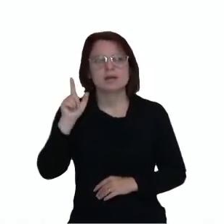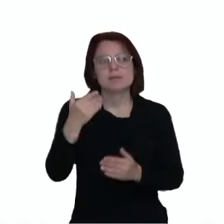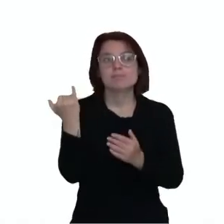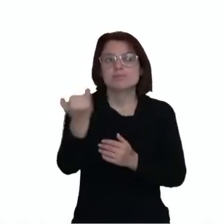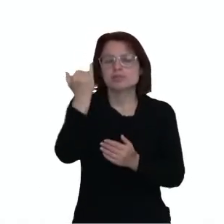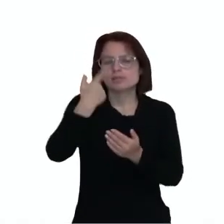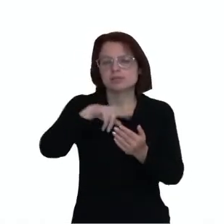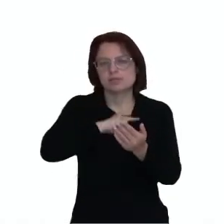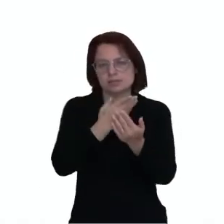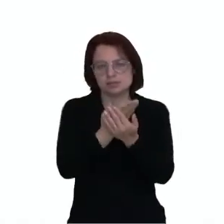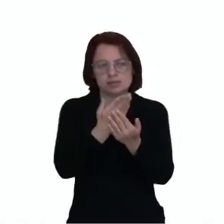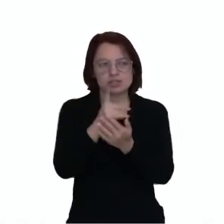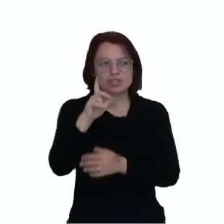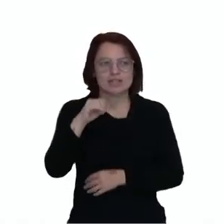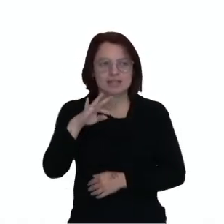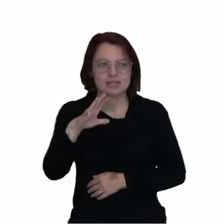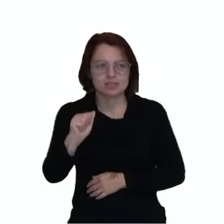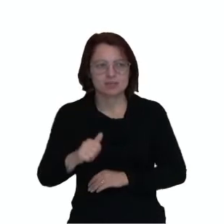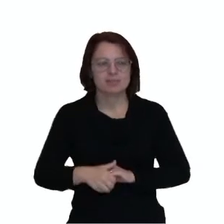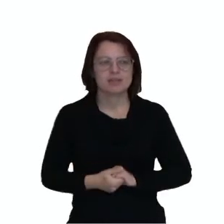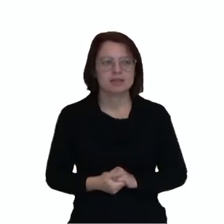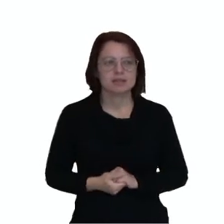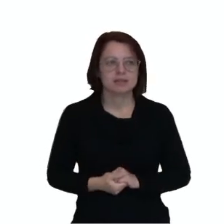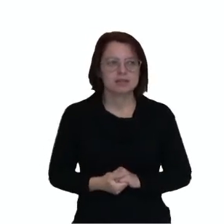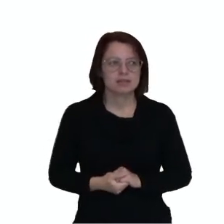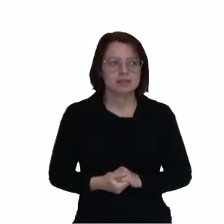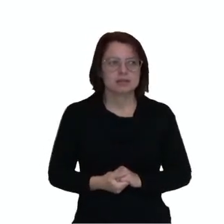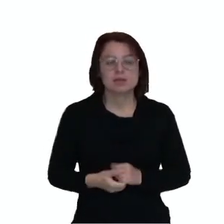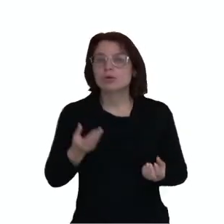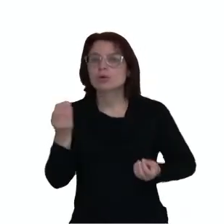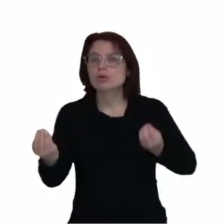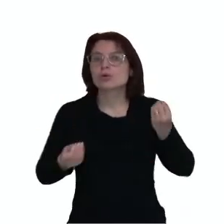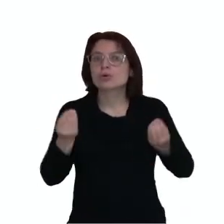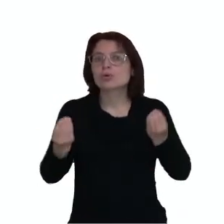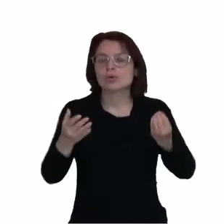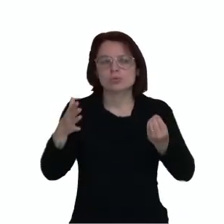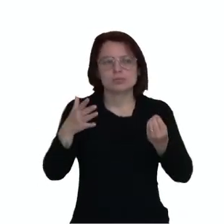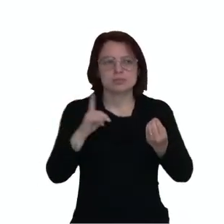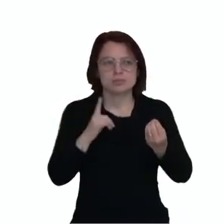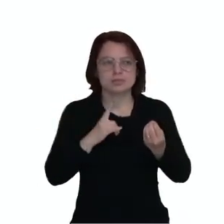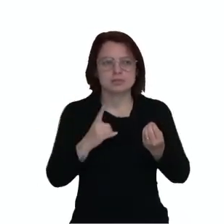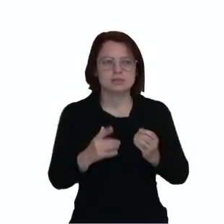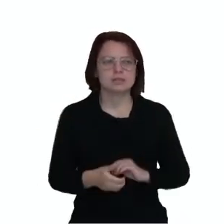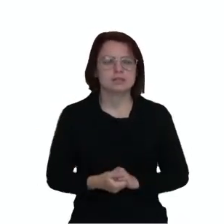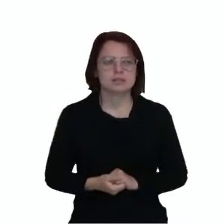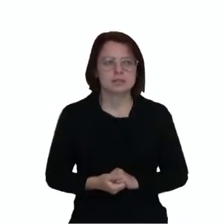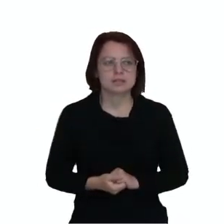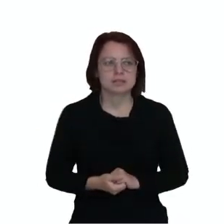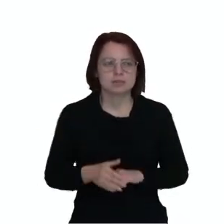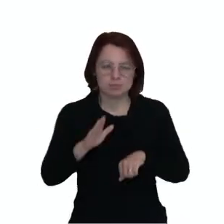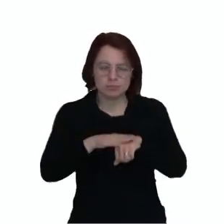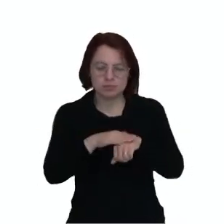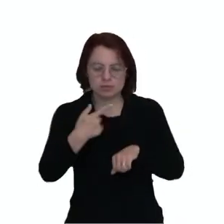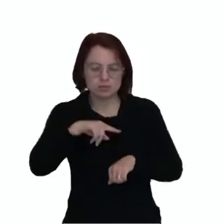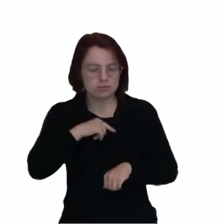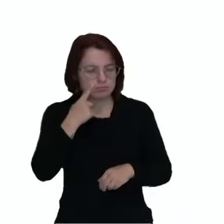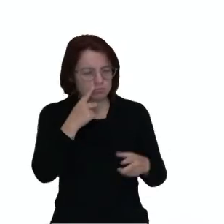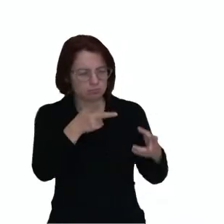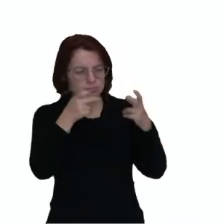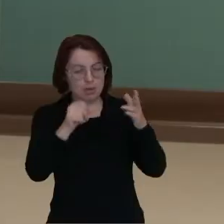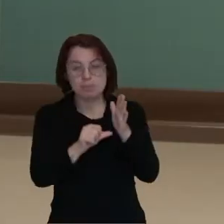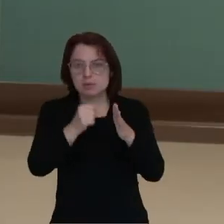genética, né? Então, ele é a constituição genética. Como que eles arrumam? A gente, às vezes, ao olhar pela primeira